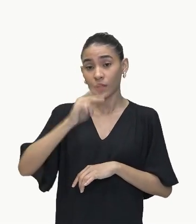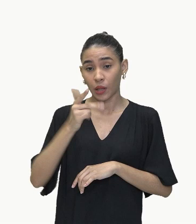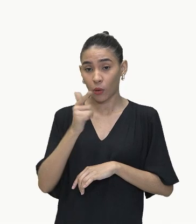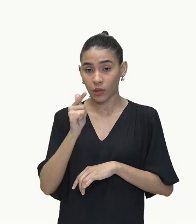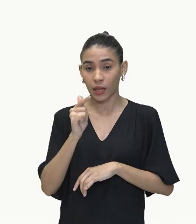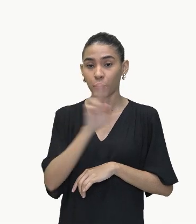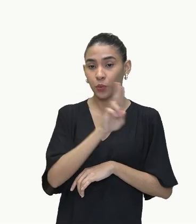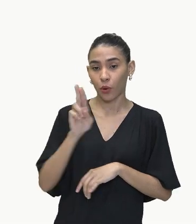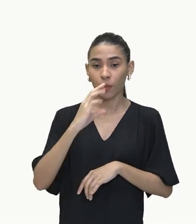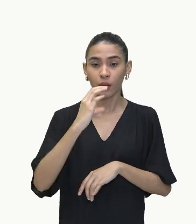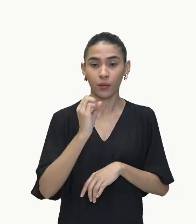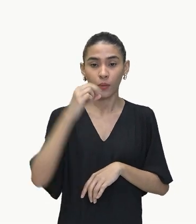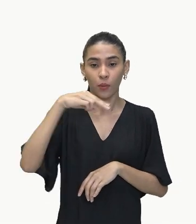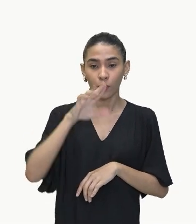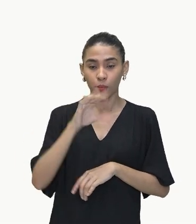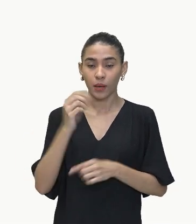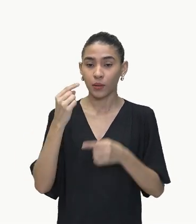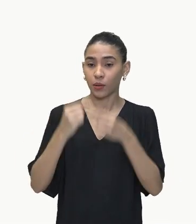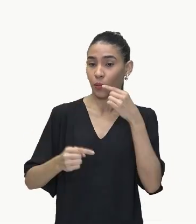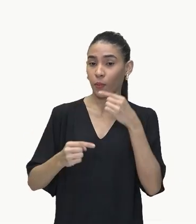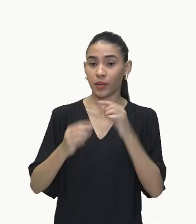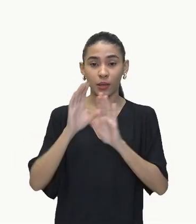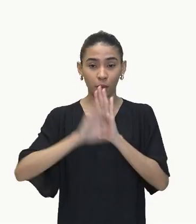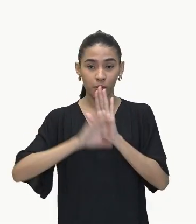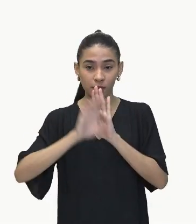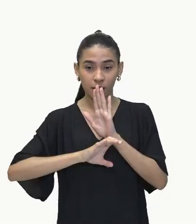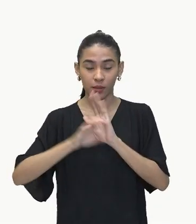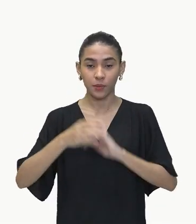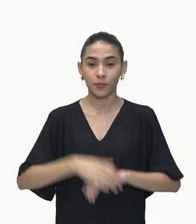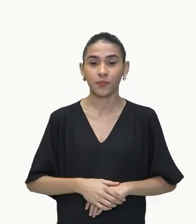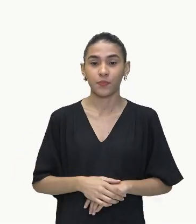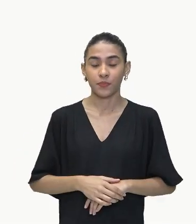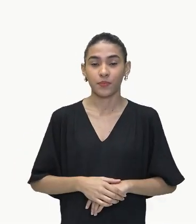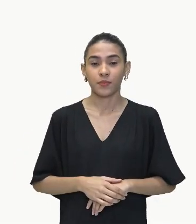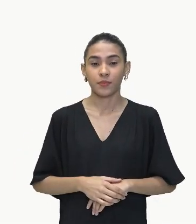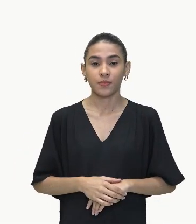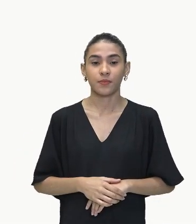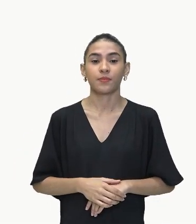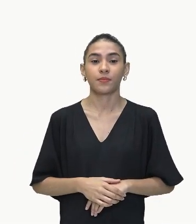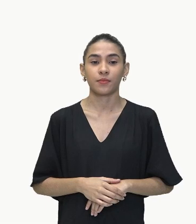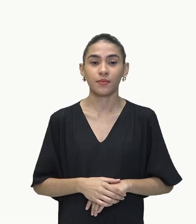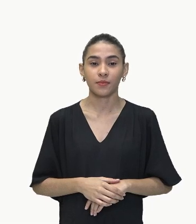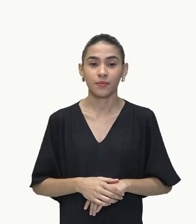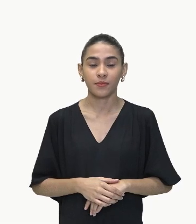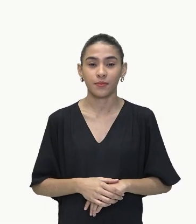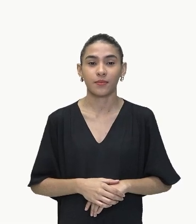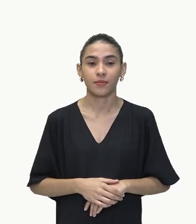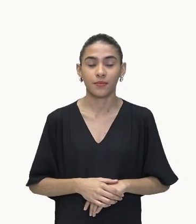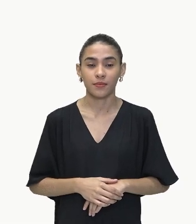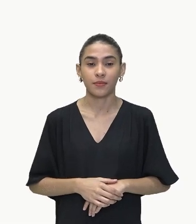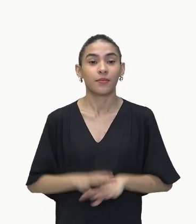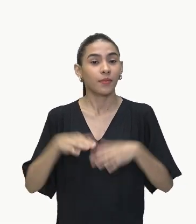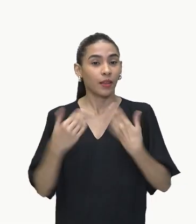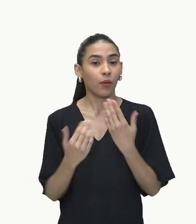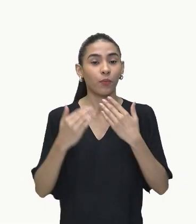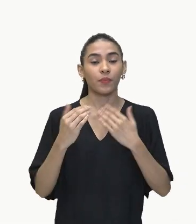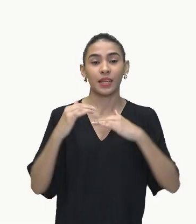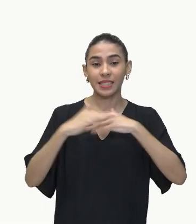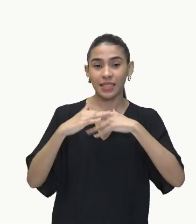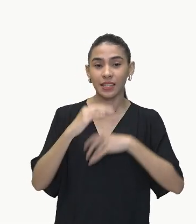Elas são chamadas de cidades gêmeas. A gente vai entender o porquê agora. Vejam só então, as cidades